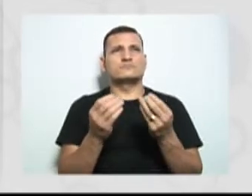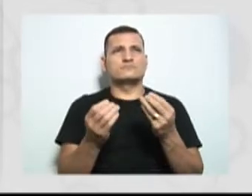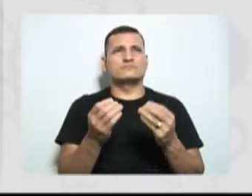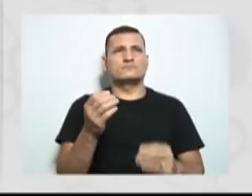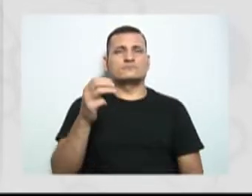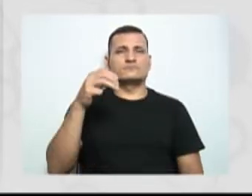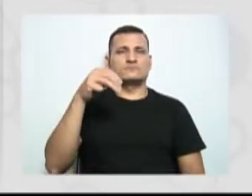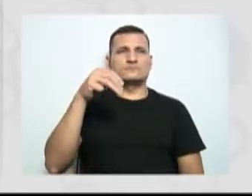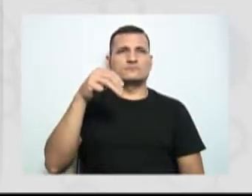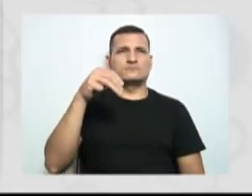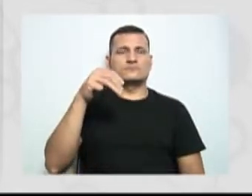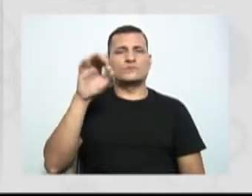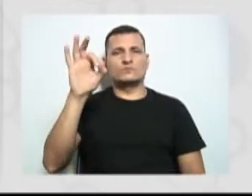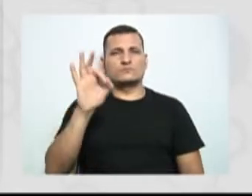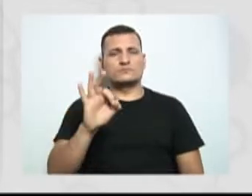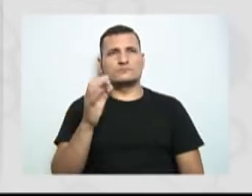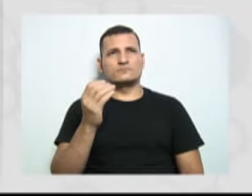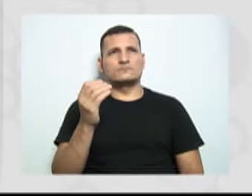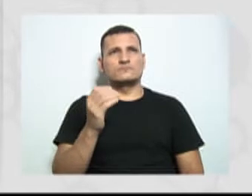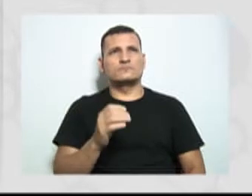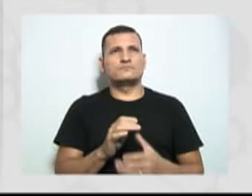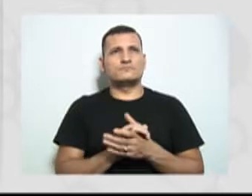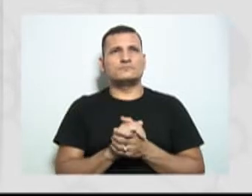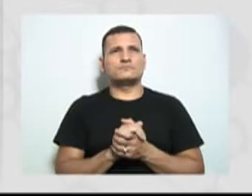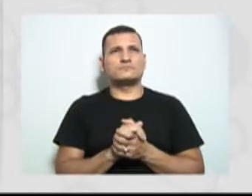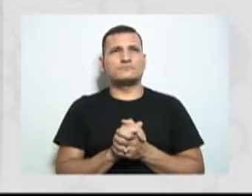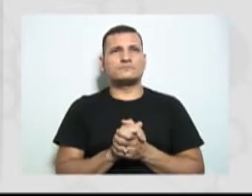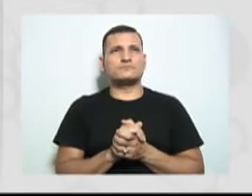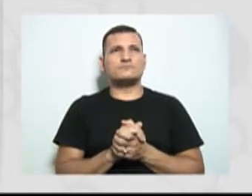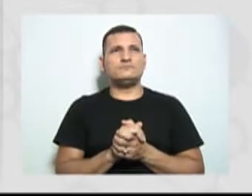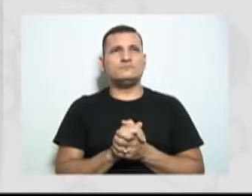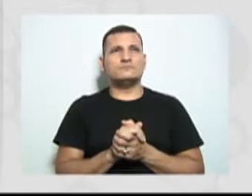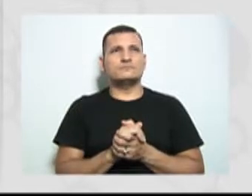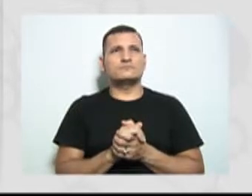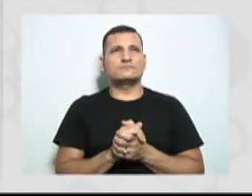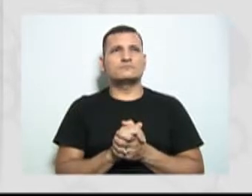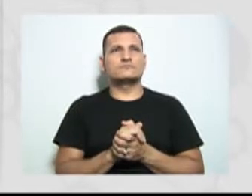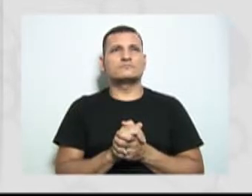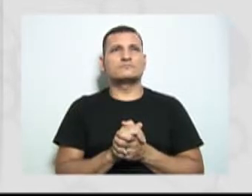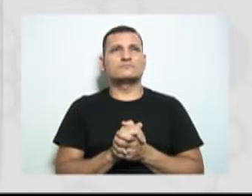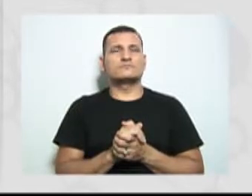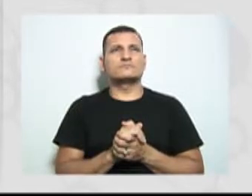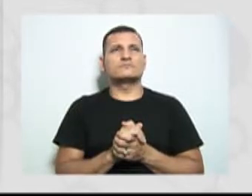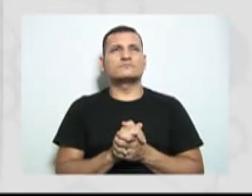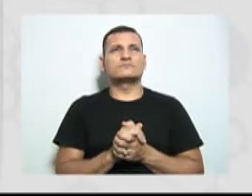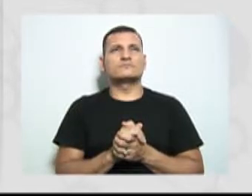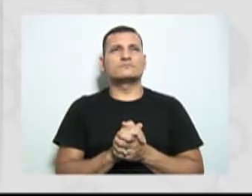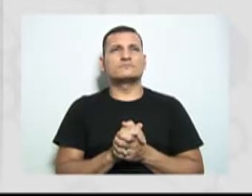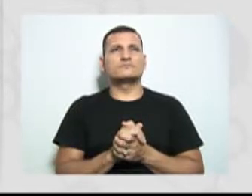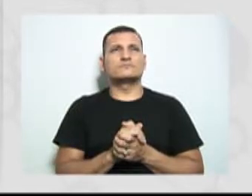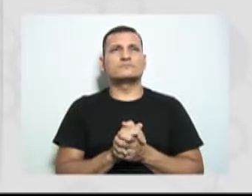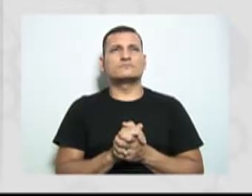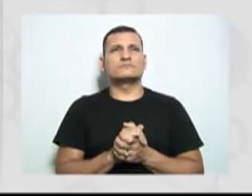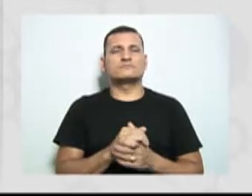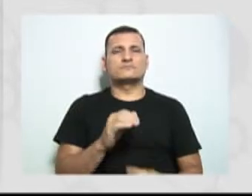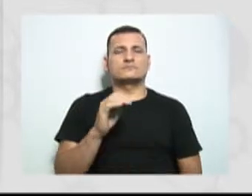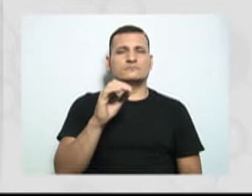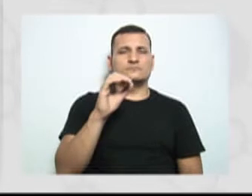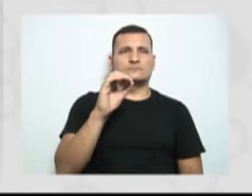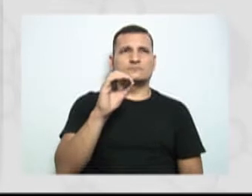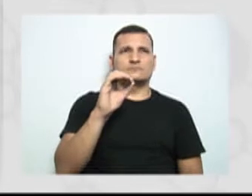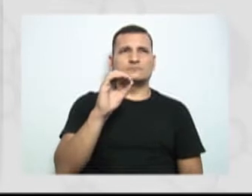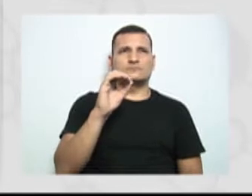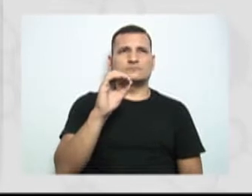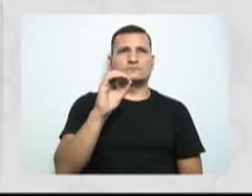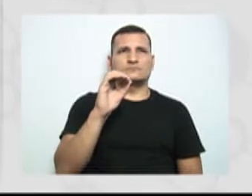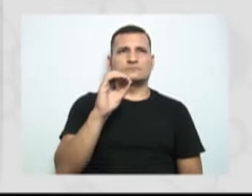contribuição em percentual? Você pega a margem de contribuição e divide pelo preço de venda. Que vai dar... Que vai dar 0,